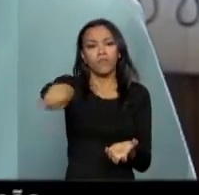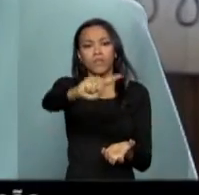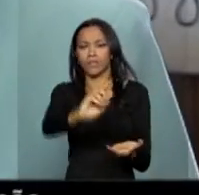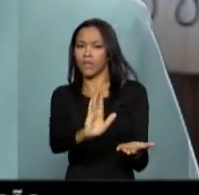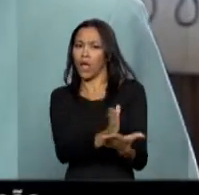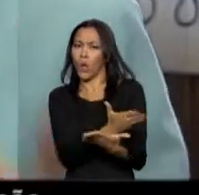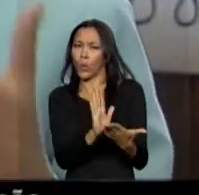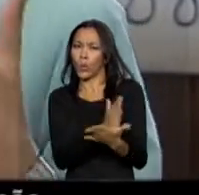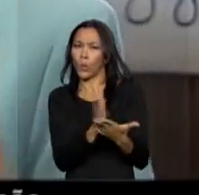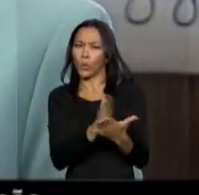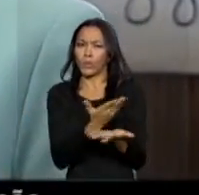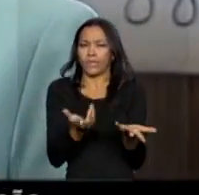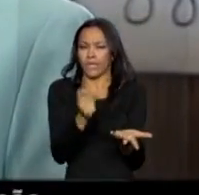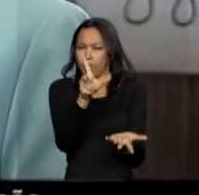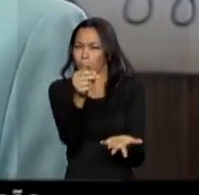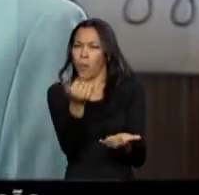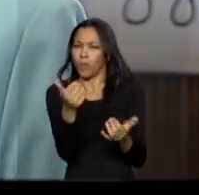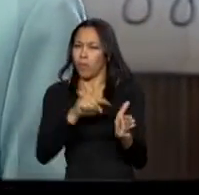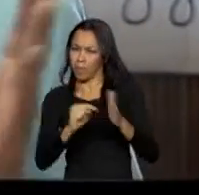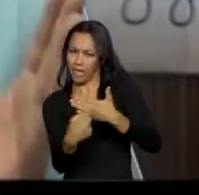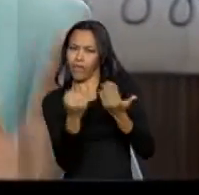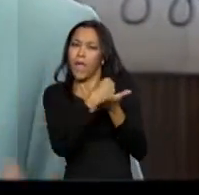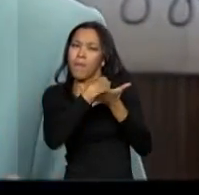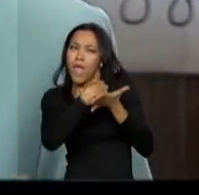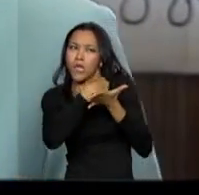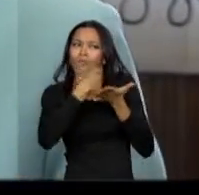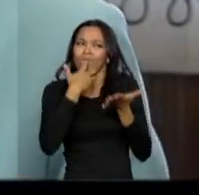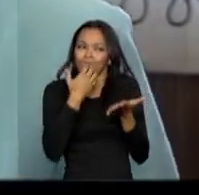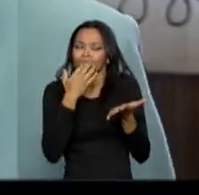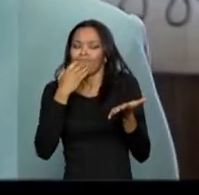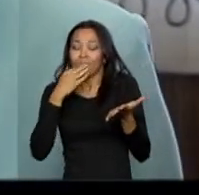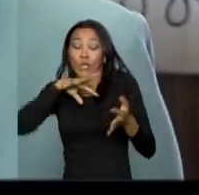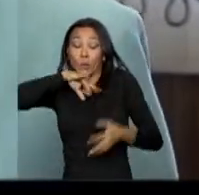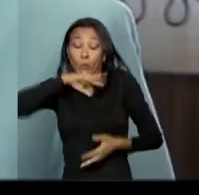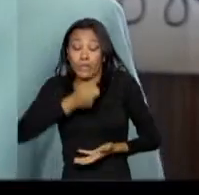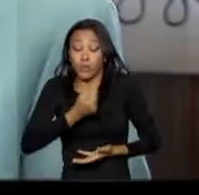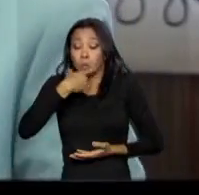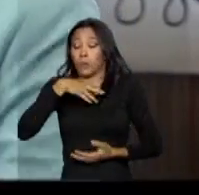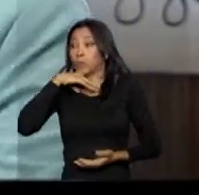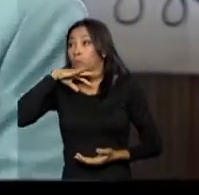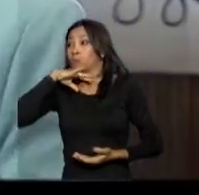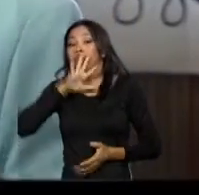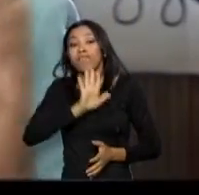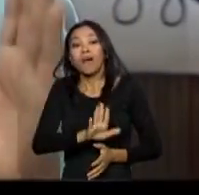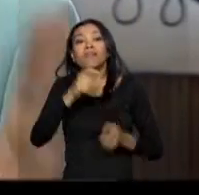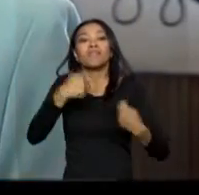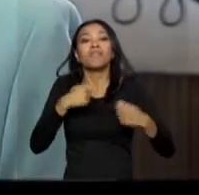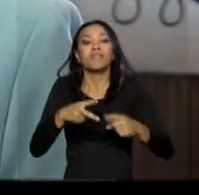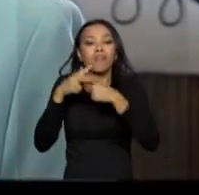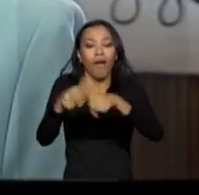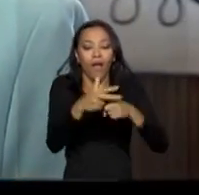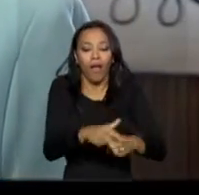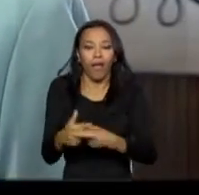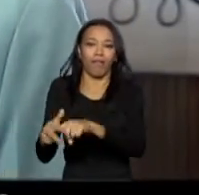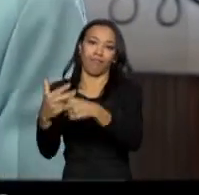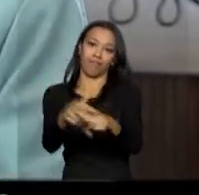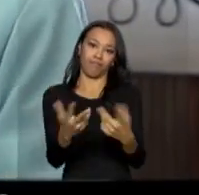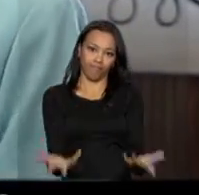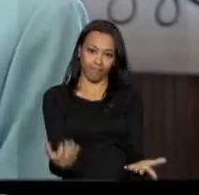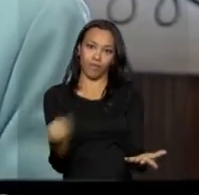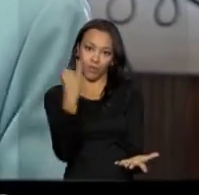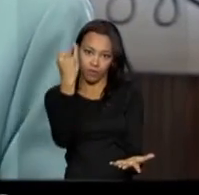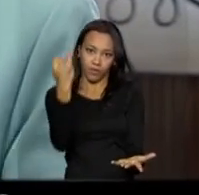alguns remédios para essa situação, é verdade, são amargos, mas são indispensáveis.